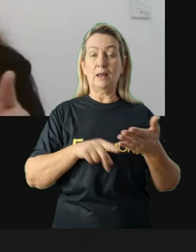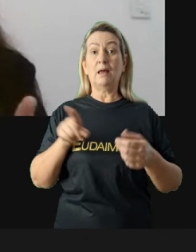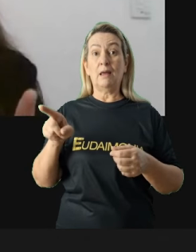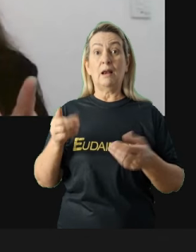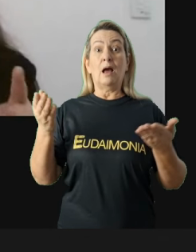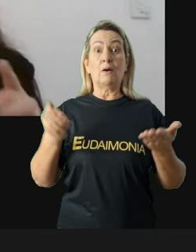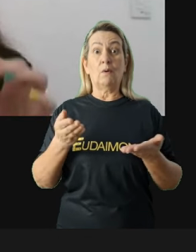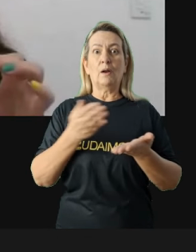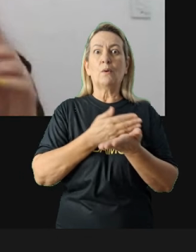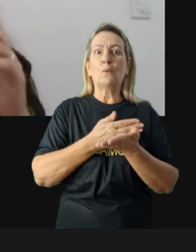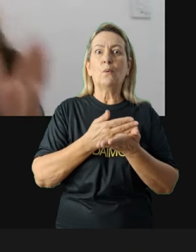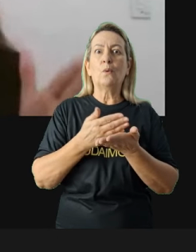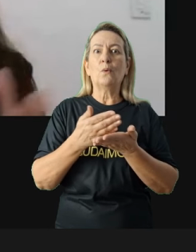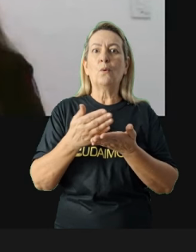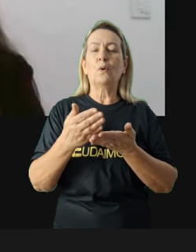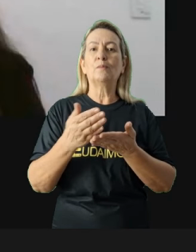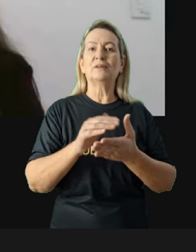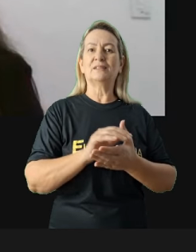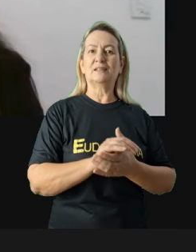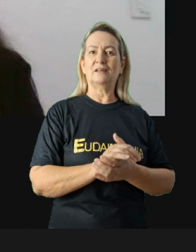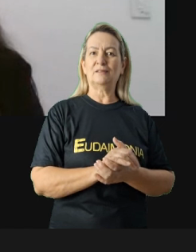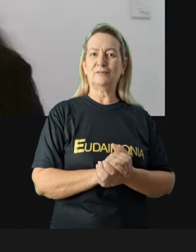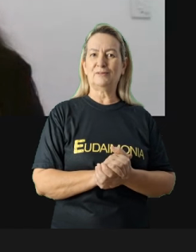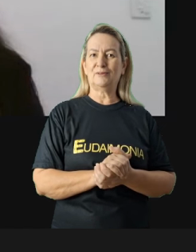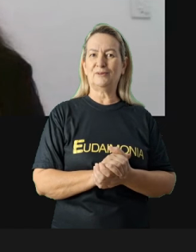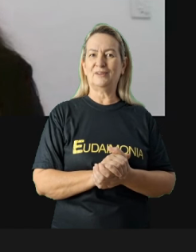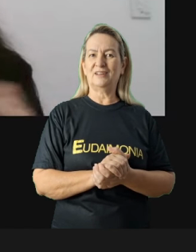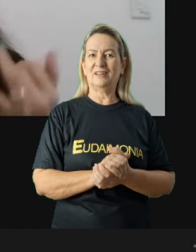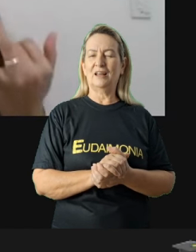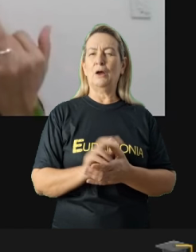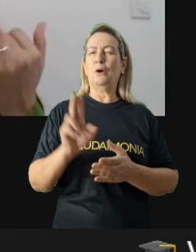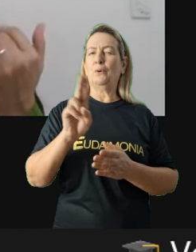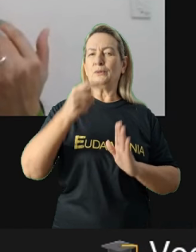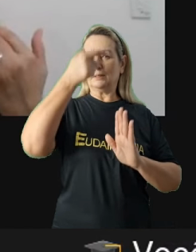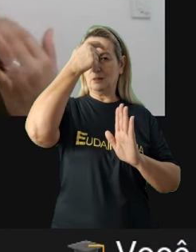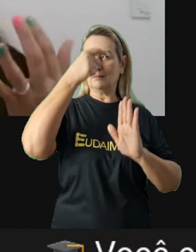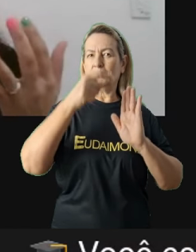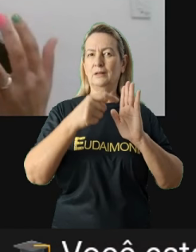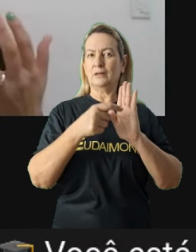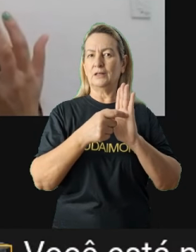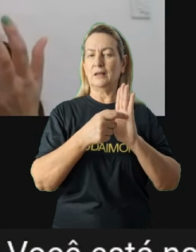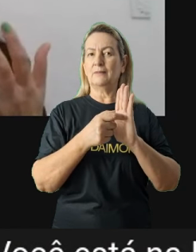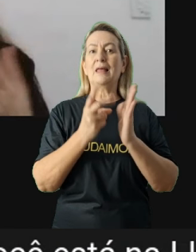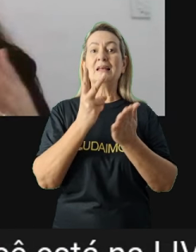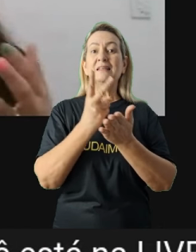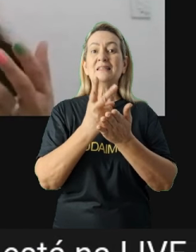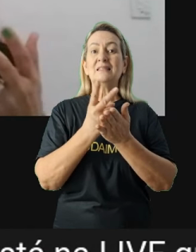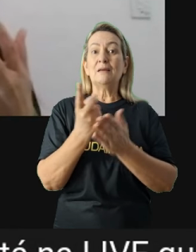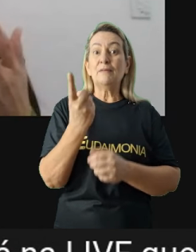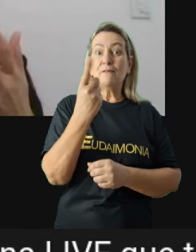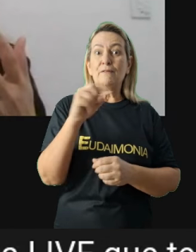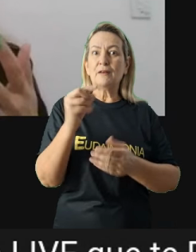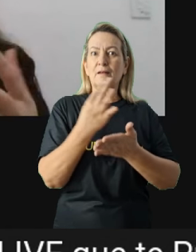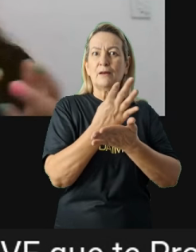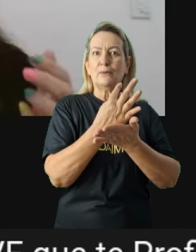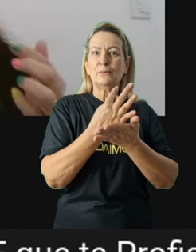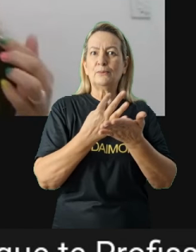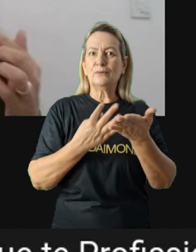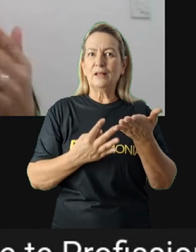vocês já perceberam que, pelo menos do ChatGPT, todo o texto acaba em sumarizando, finalizando,